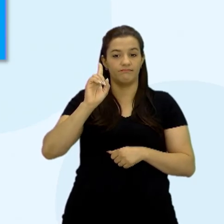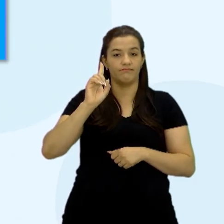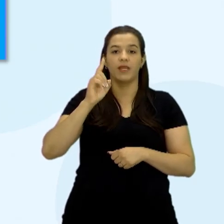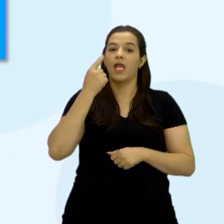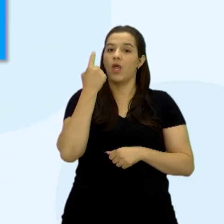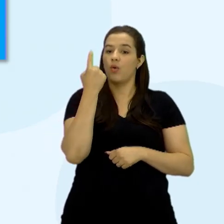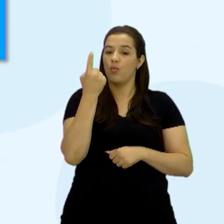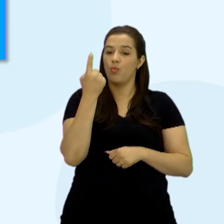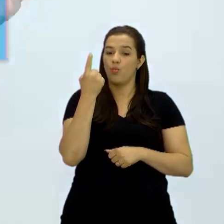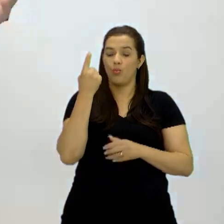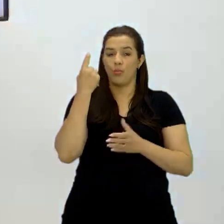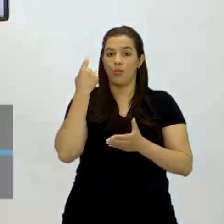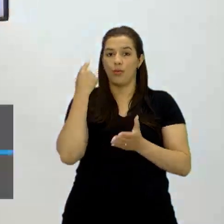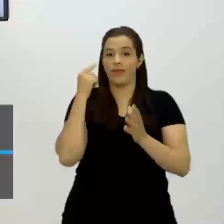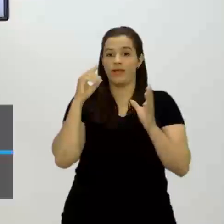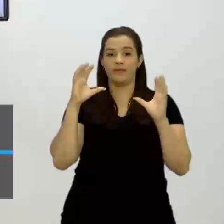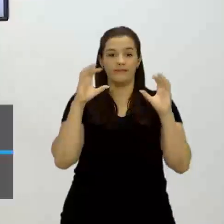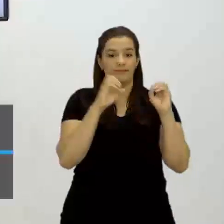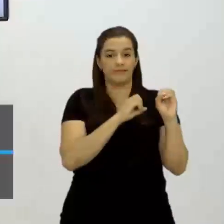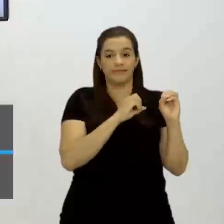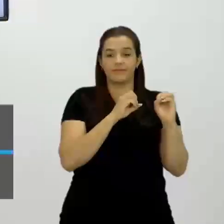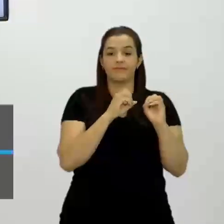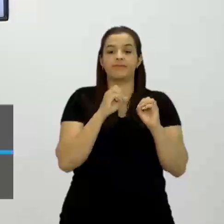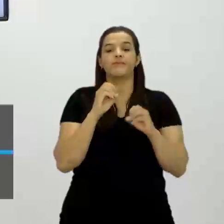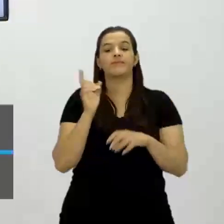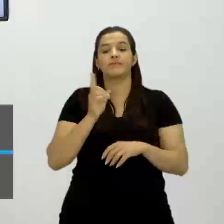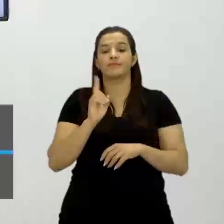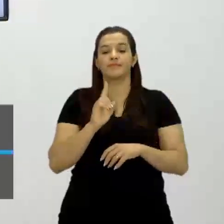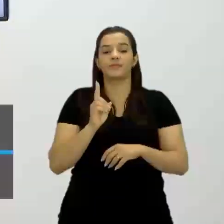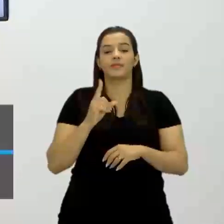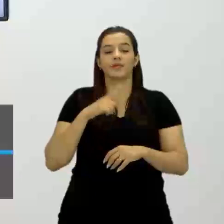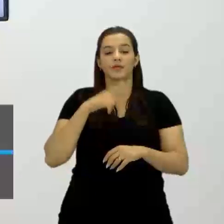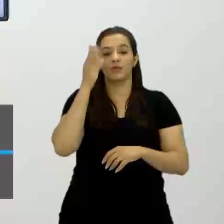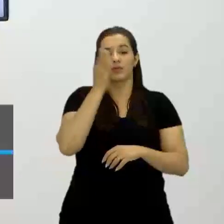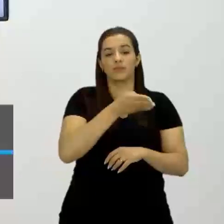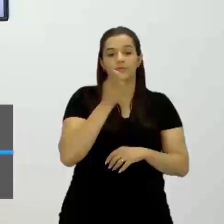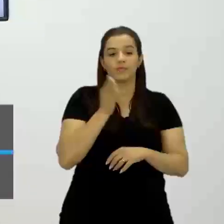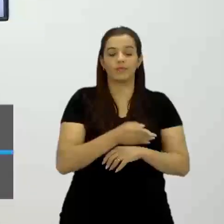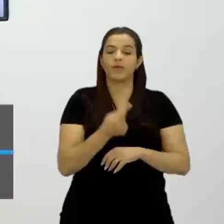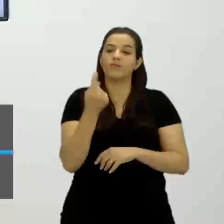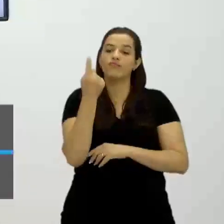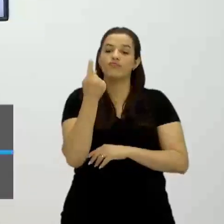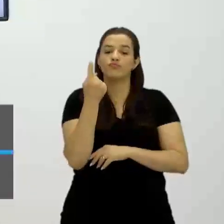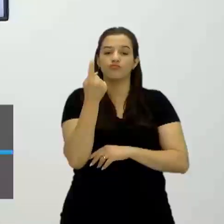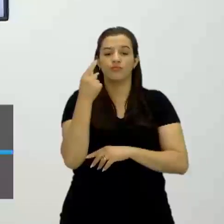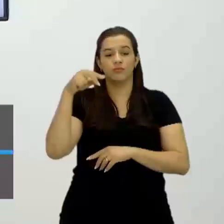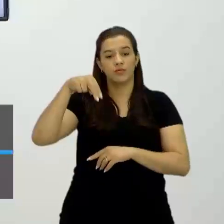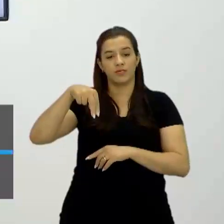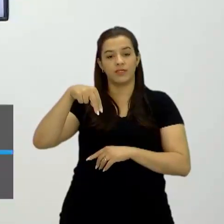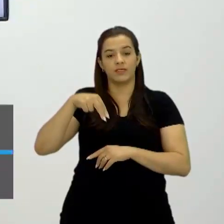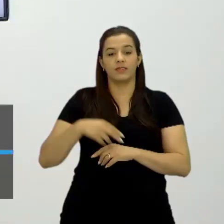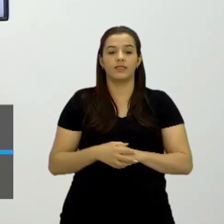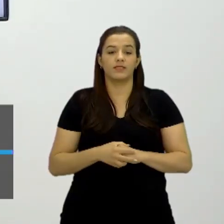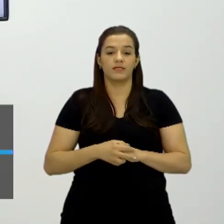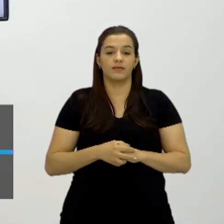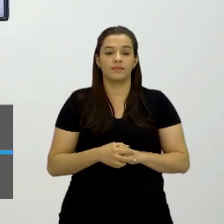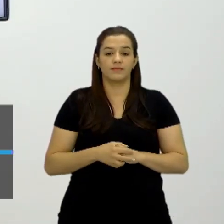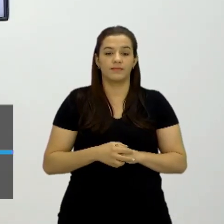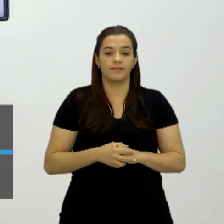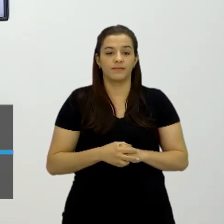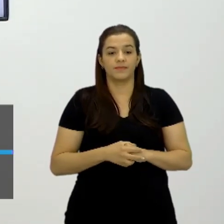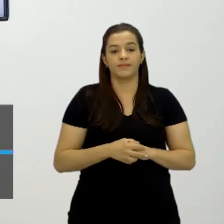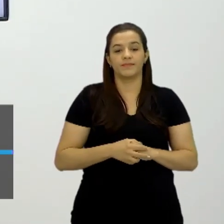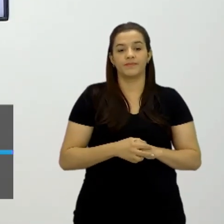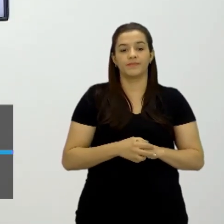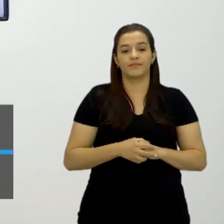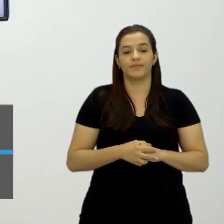que ele desaparece. Não é isso. É porque quando eu corto 2 com 2, vai ficar o N aqui, ó. Já vou explicar uma coisa interessante para vocês,